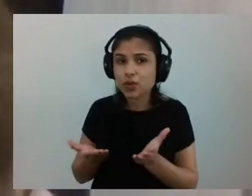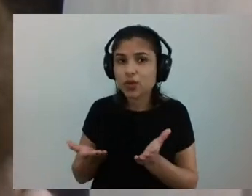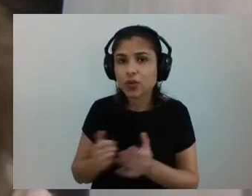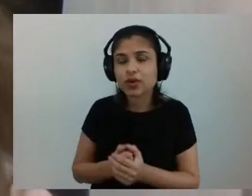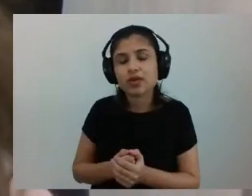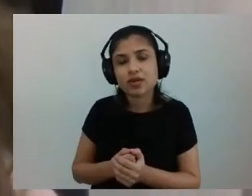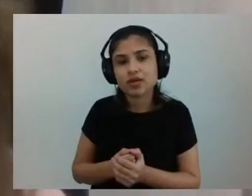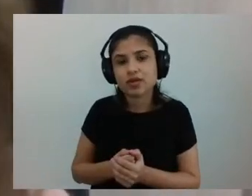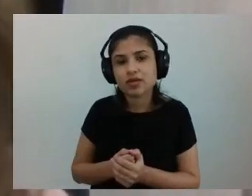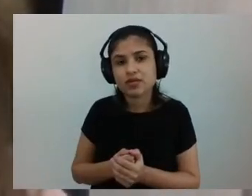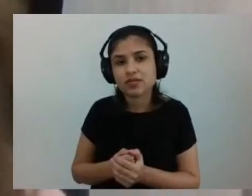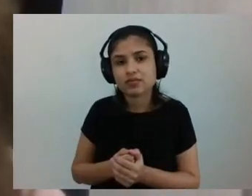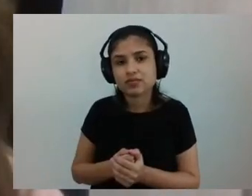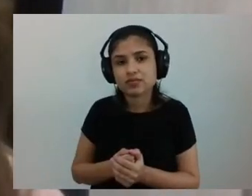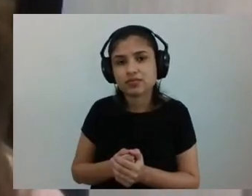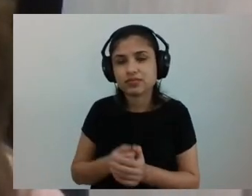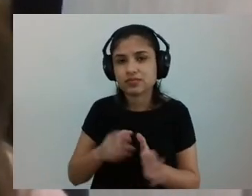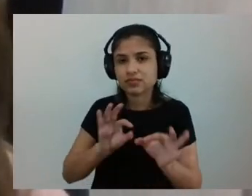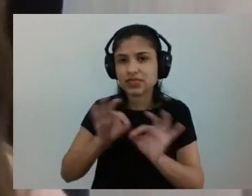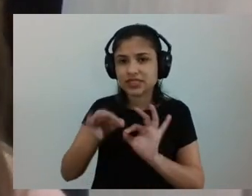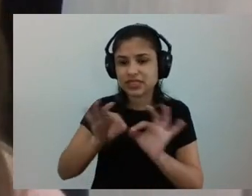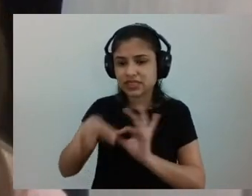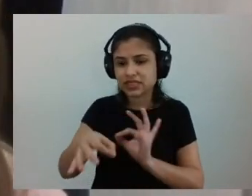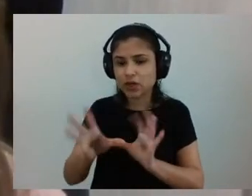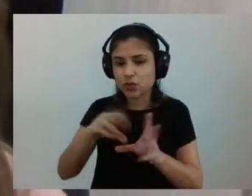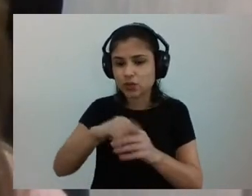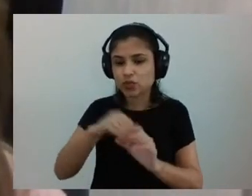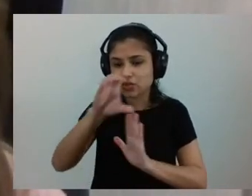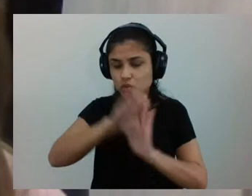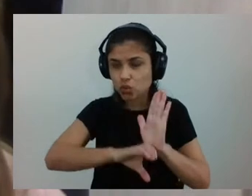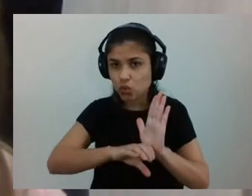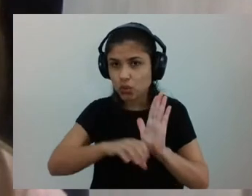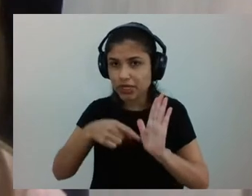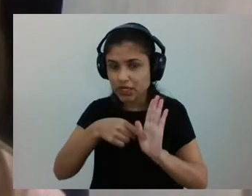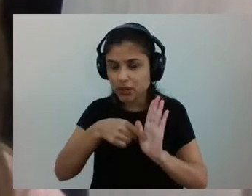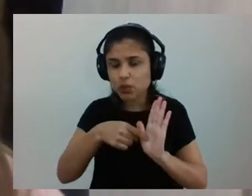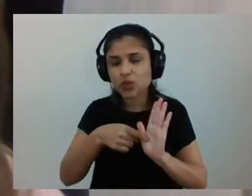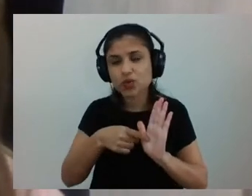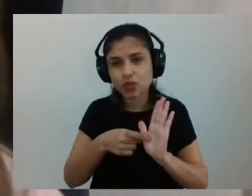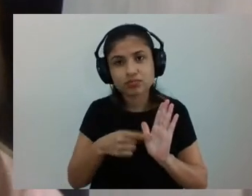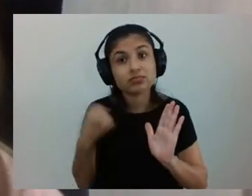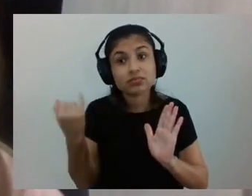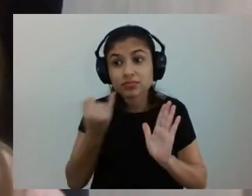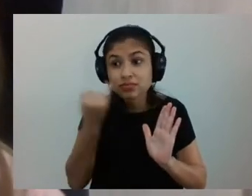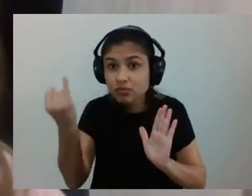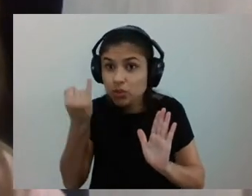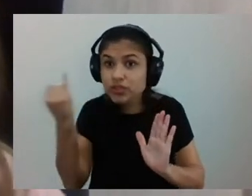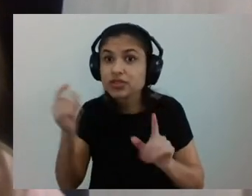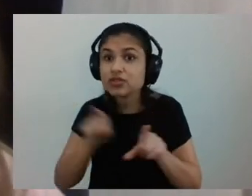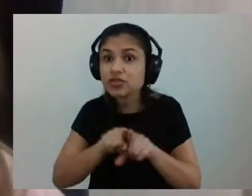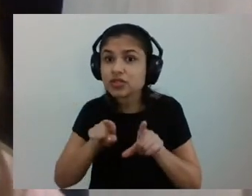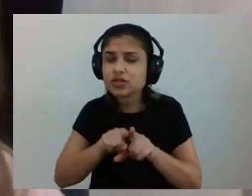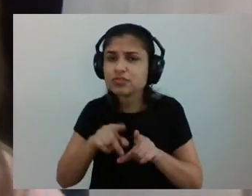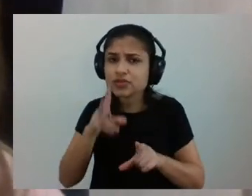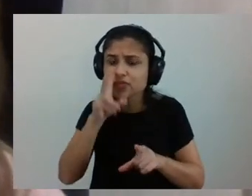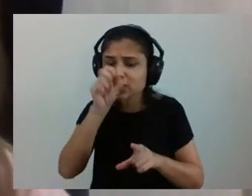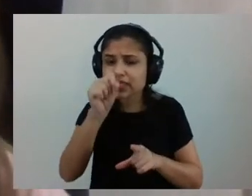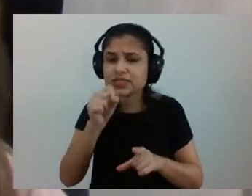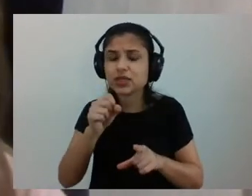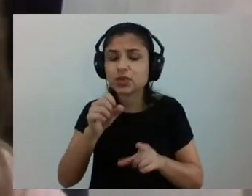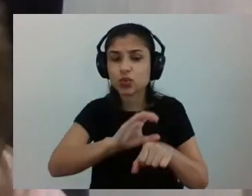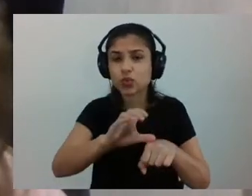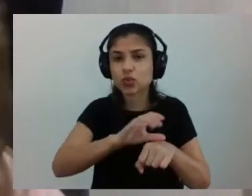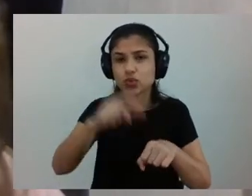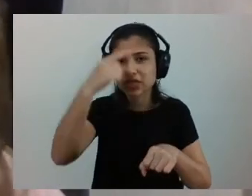curricularização da extensão, vai ser fundamental até também para consolidar o curso de graduação